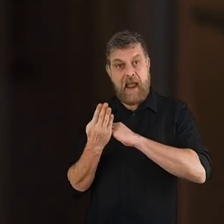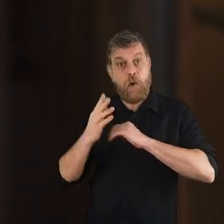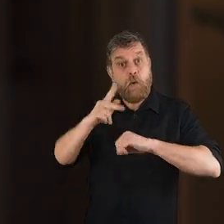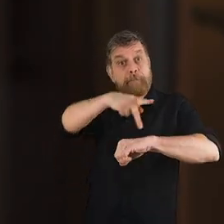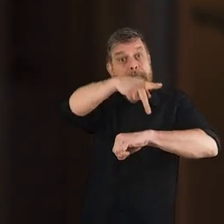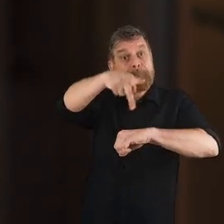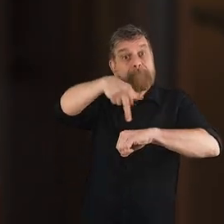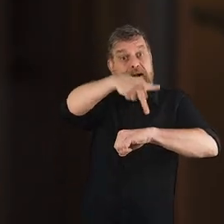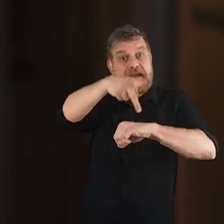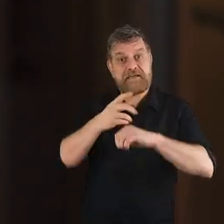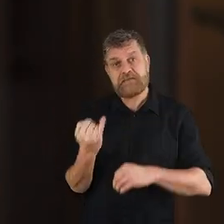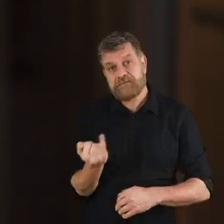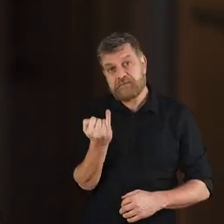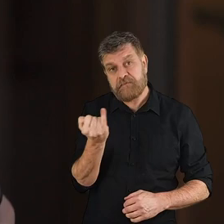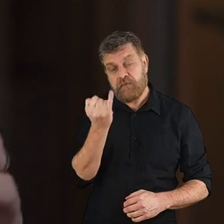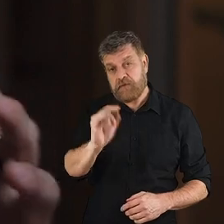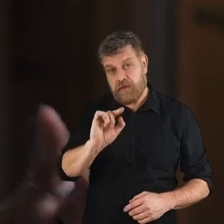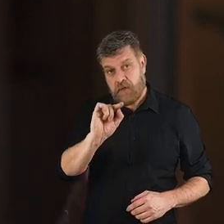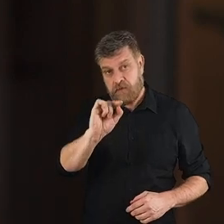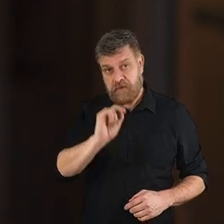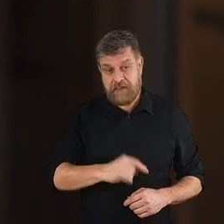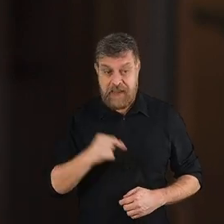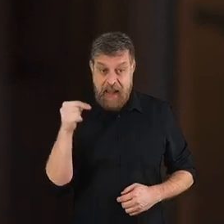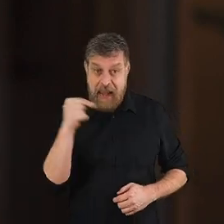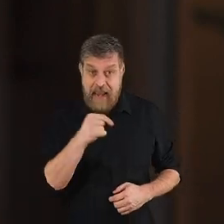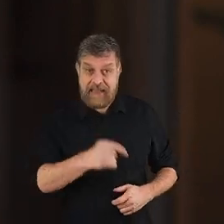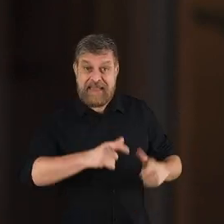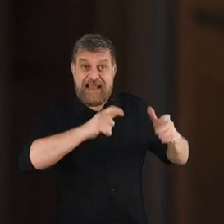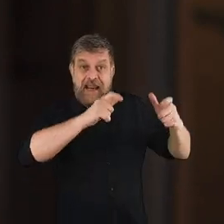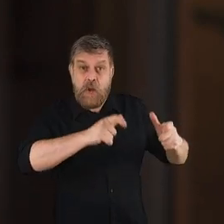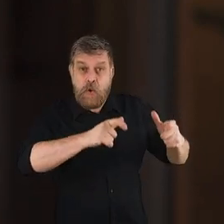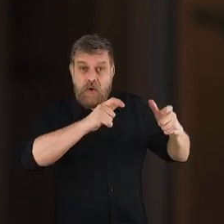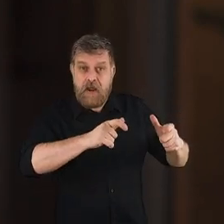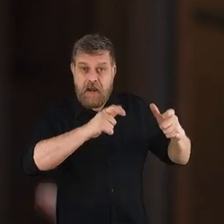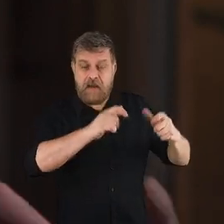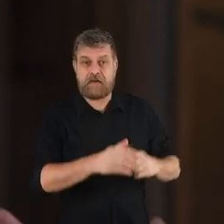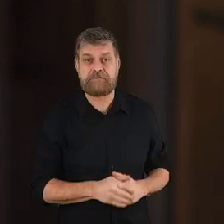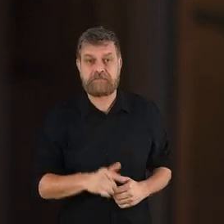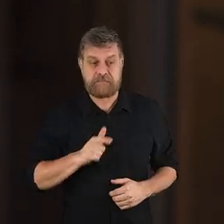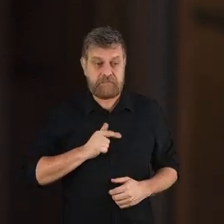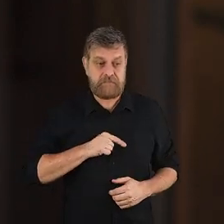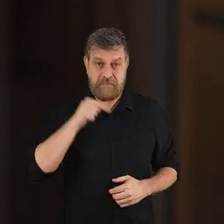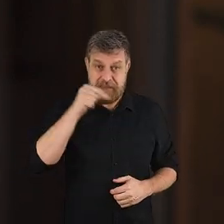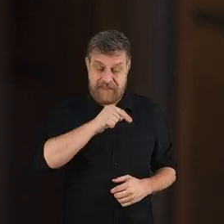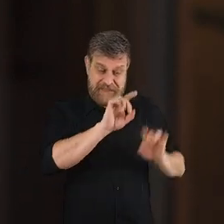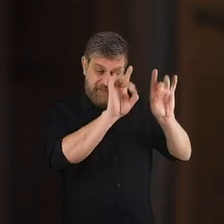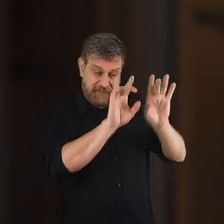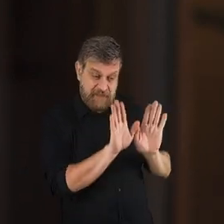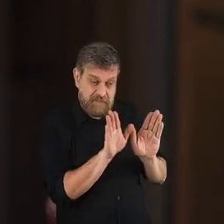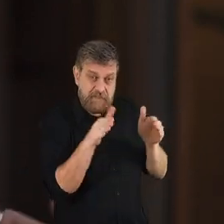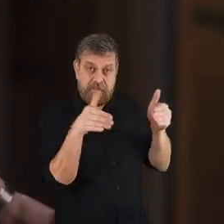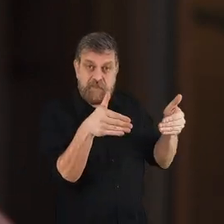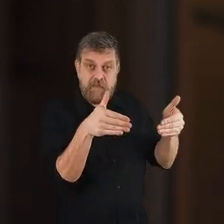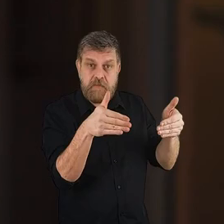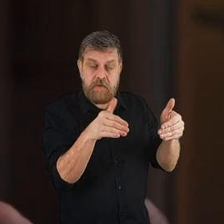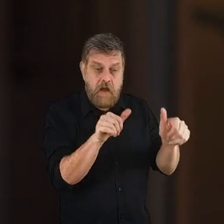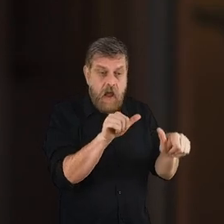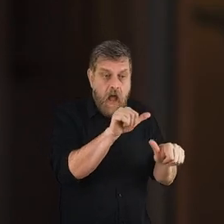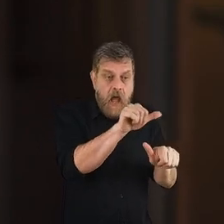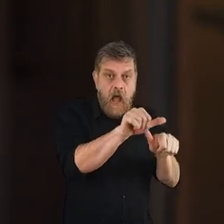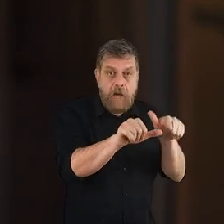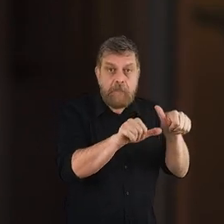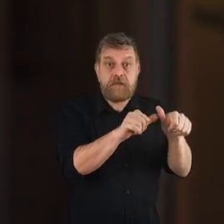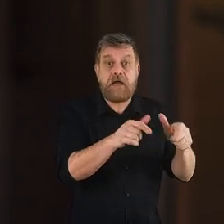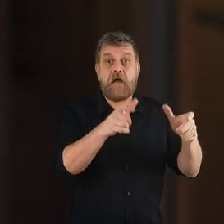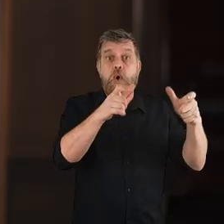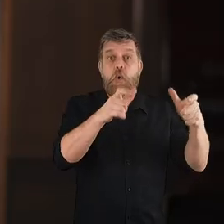país. O importante é que naquele espaço, ou aquele espaço, ele se transforma em